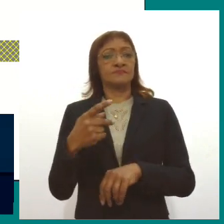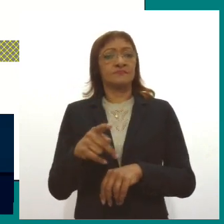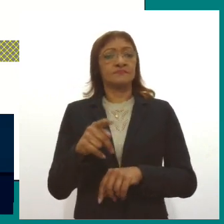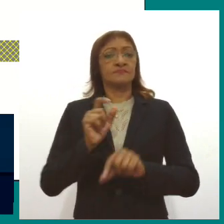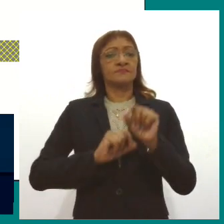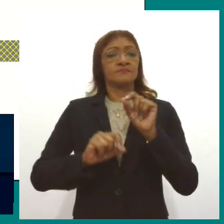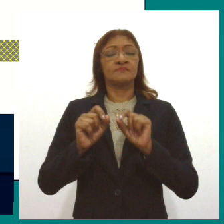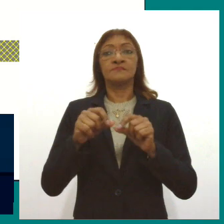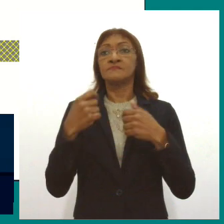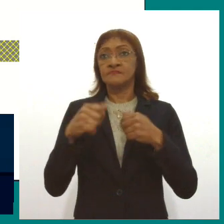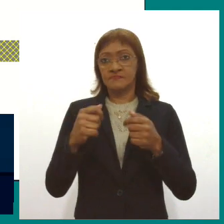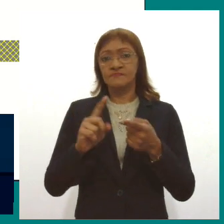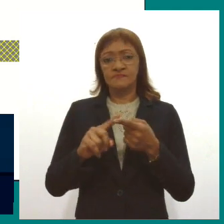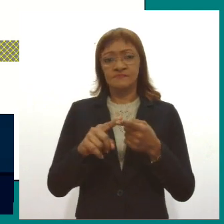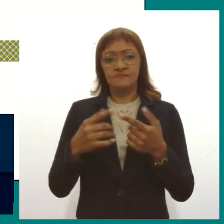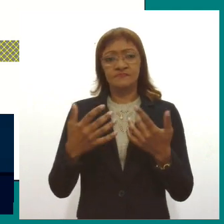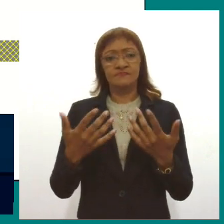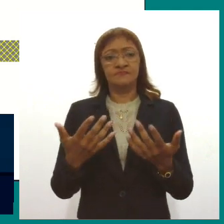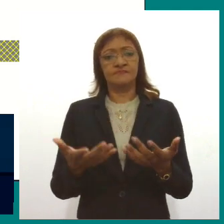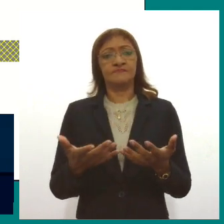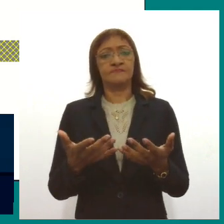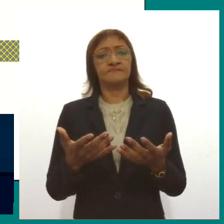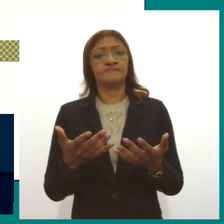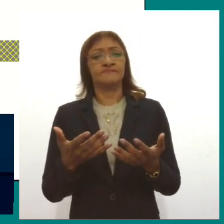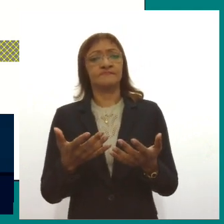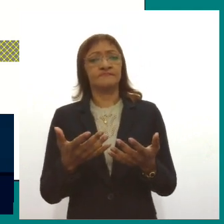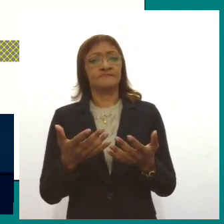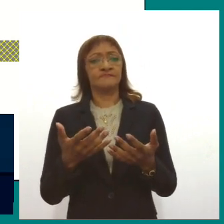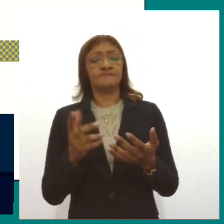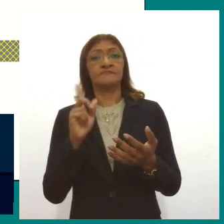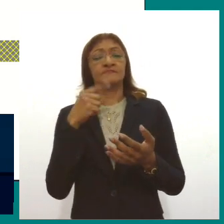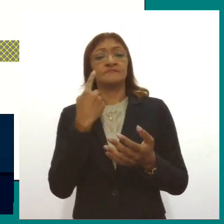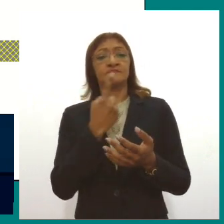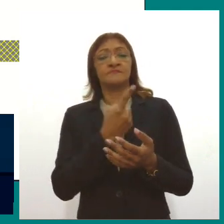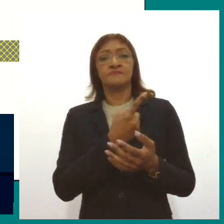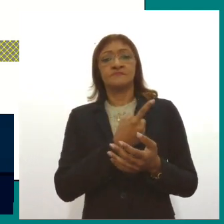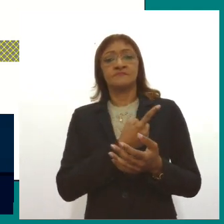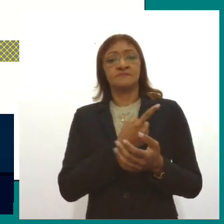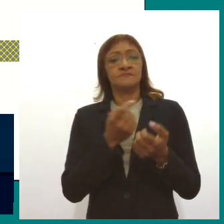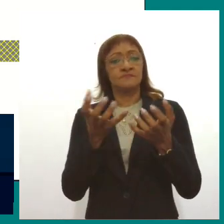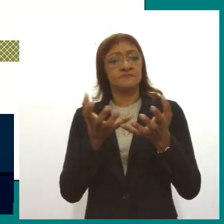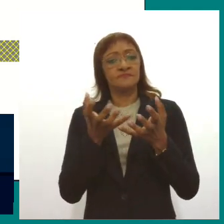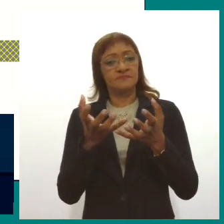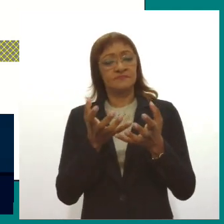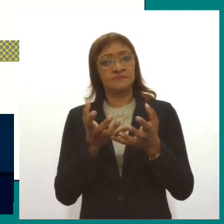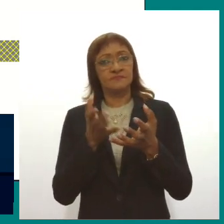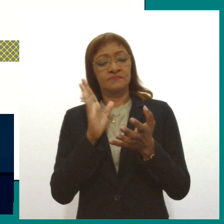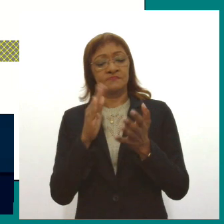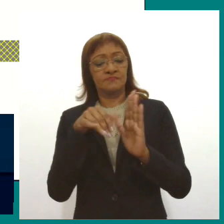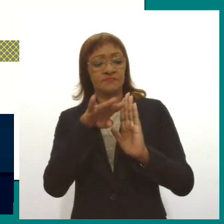tem sido uma ferramenta também muito valorosa e a gente tem procurado, a partir desse planejamento